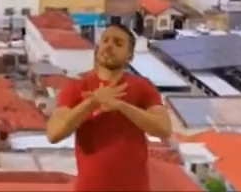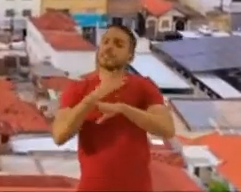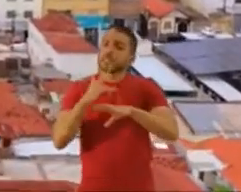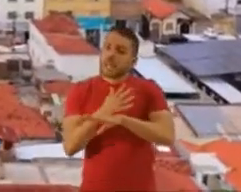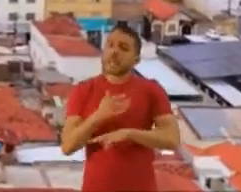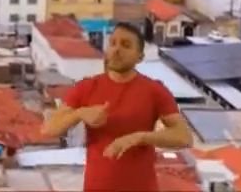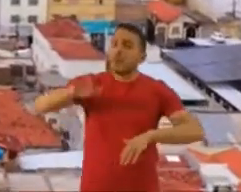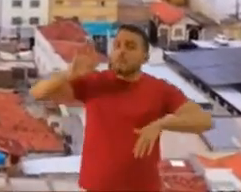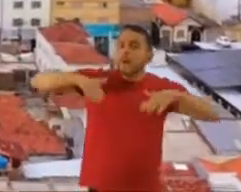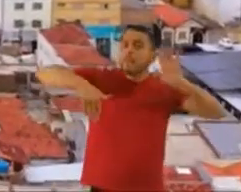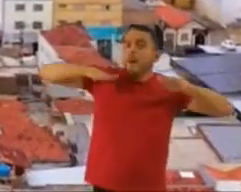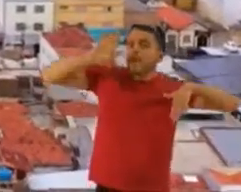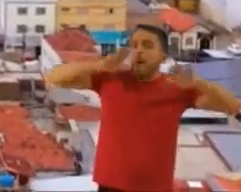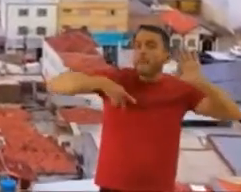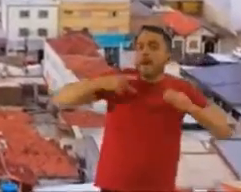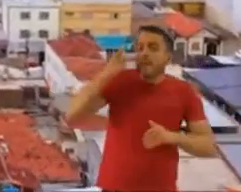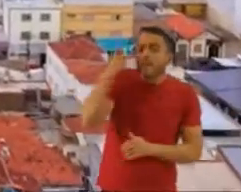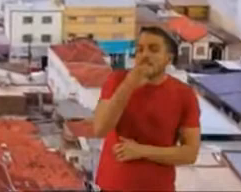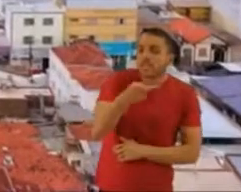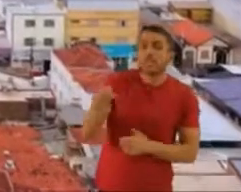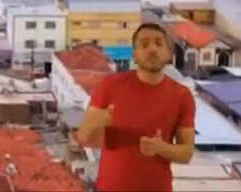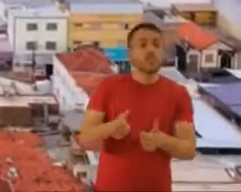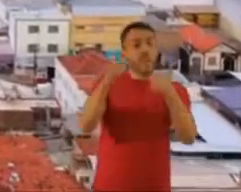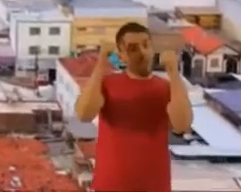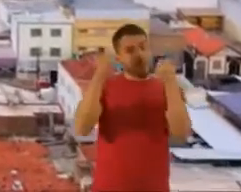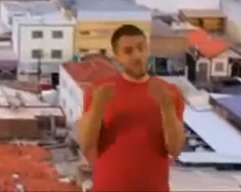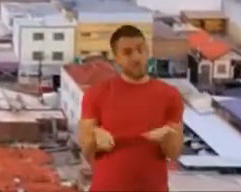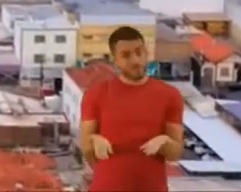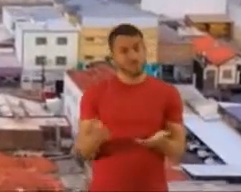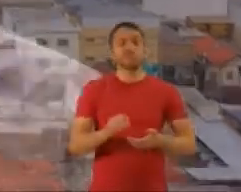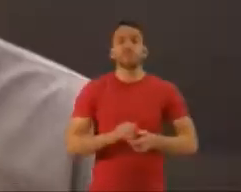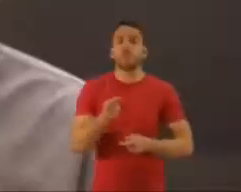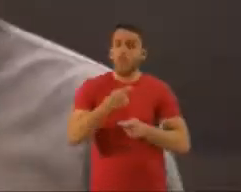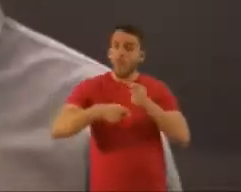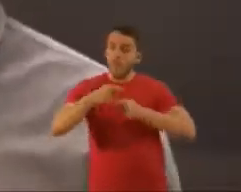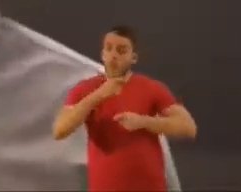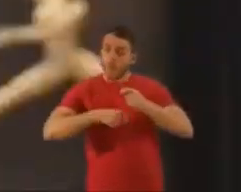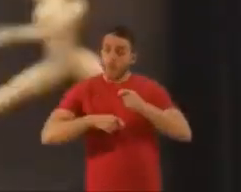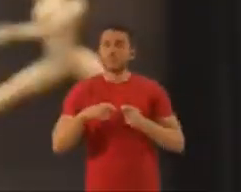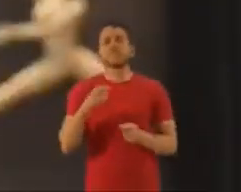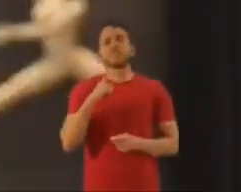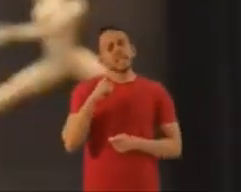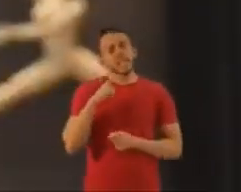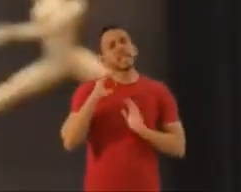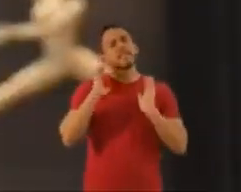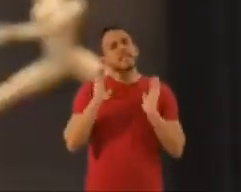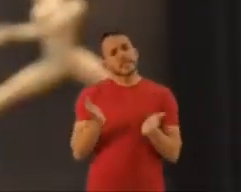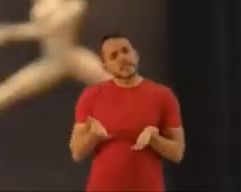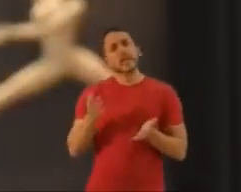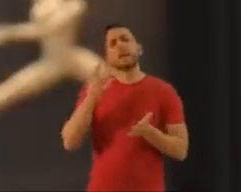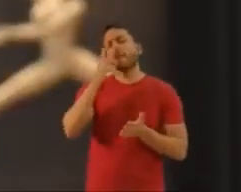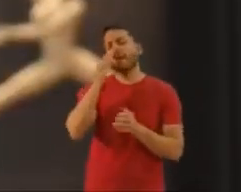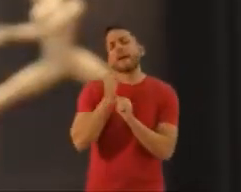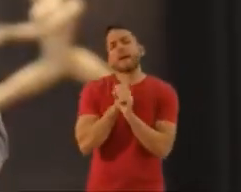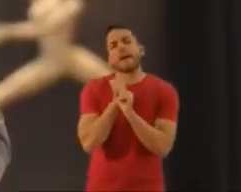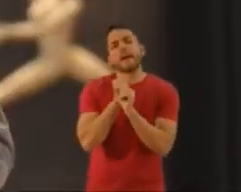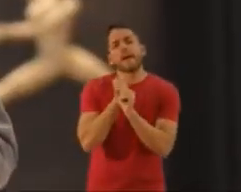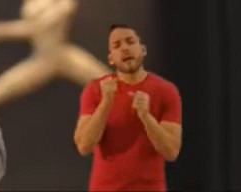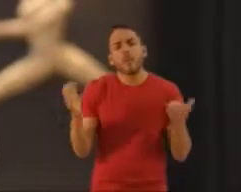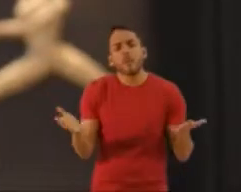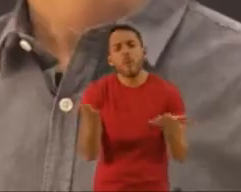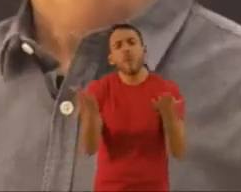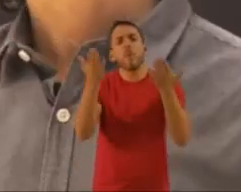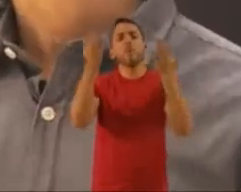gente visita a cidade, melhor para a economia local. A gente trabalha há muito tempo fomentando a atividade turística na cidade e